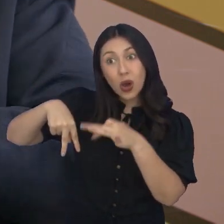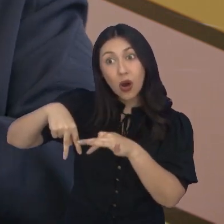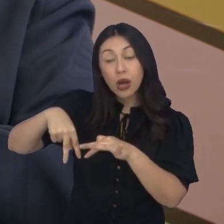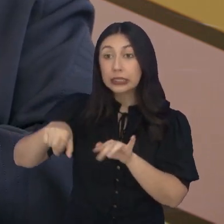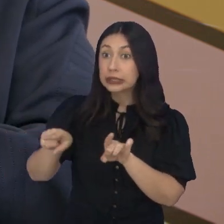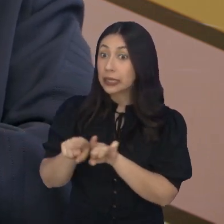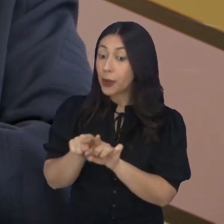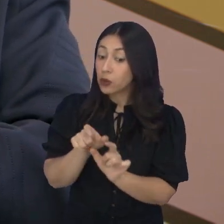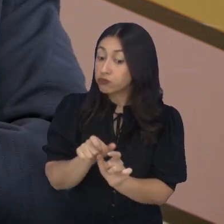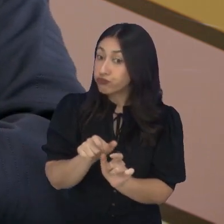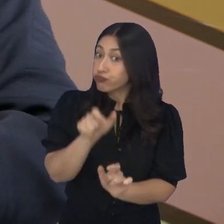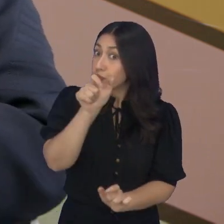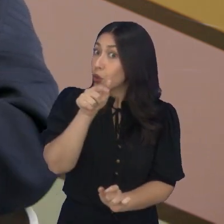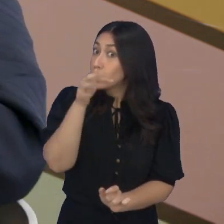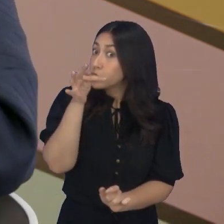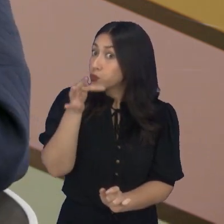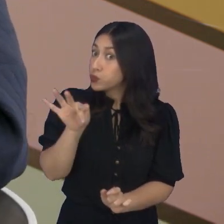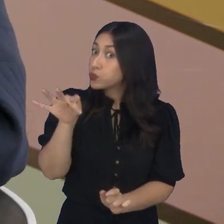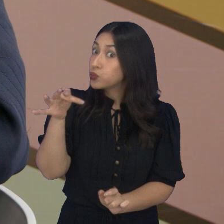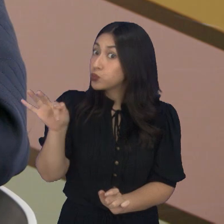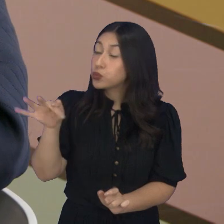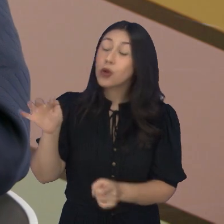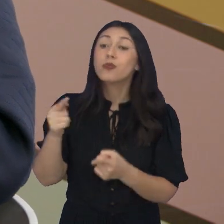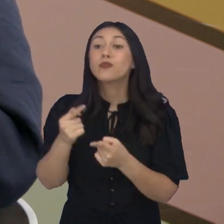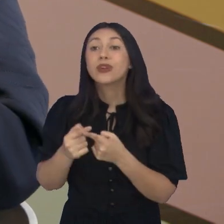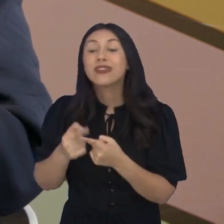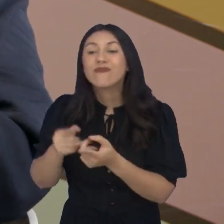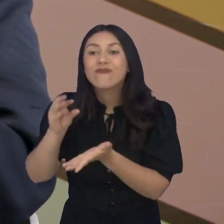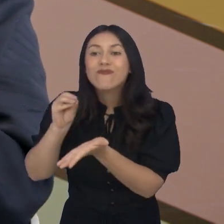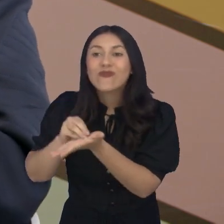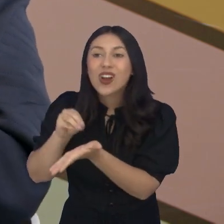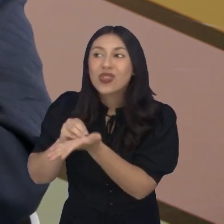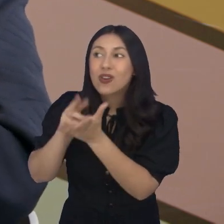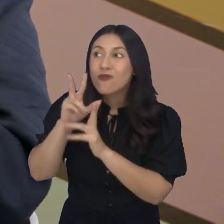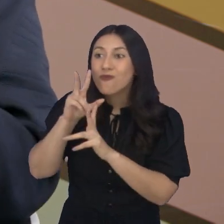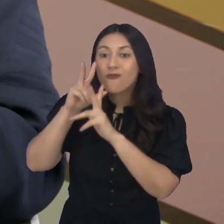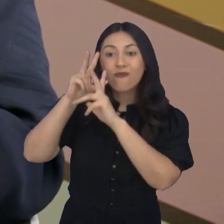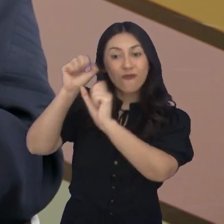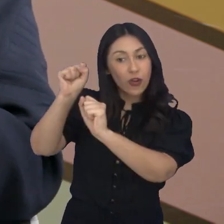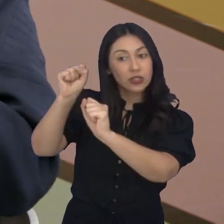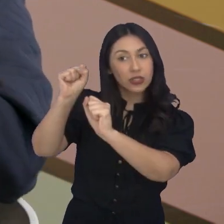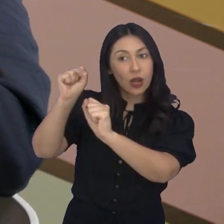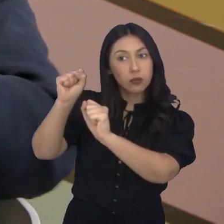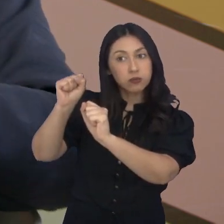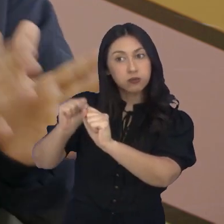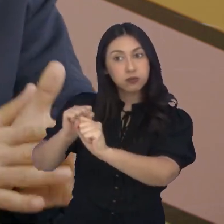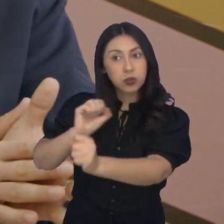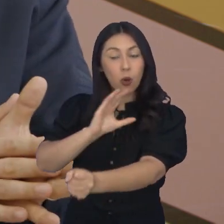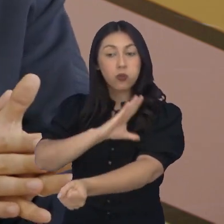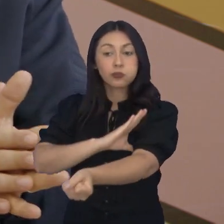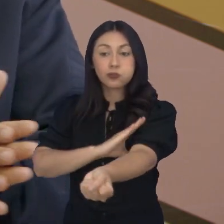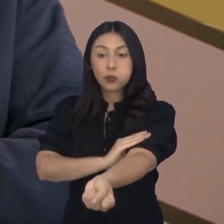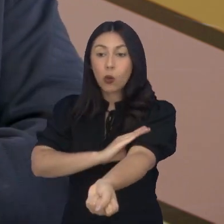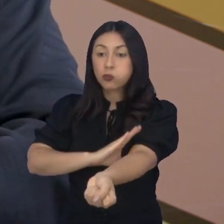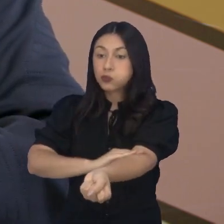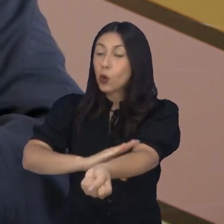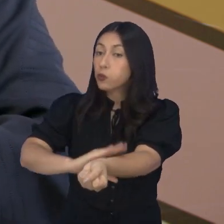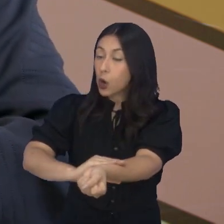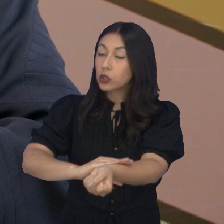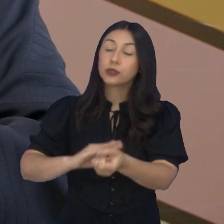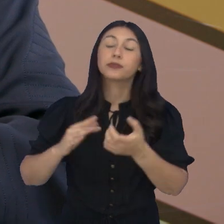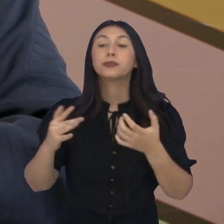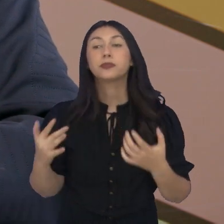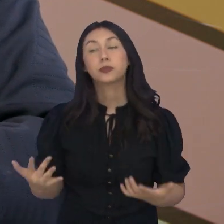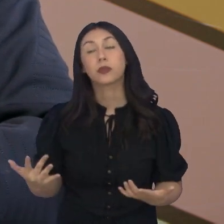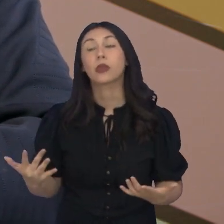coluna, sentir dor na lombar, pela falta do fortalecimento que você teria que estar fazendo ao mesmo tempo que a corrida, né?